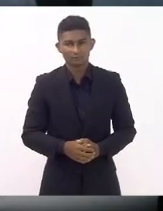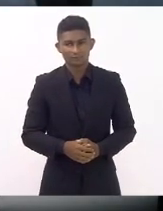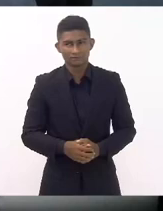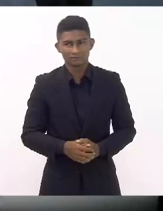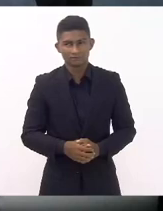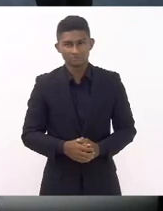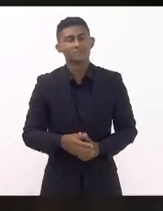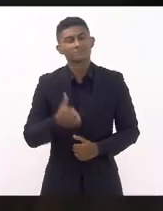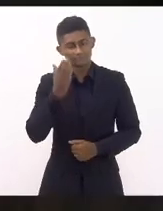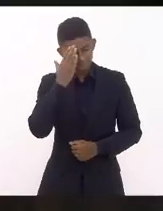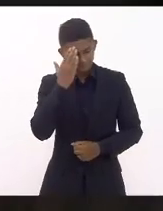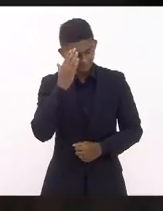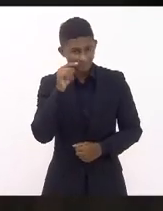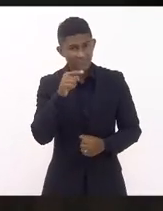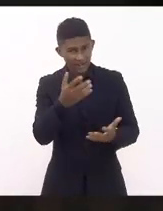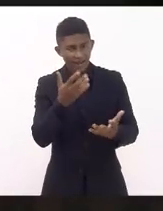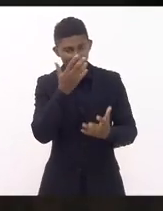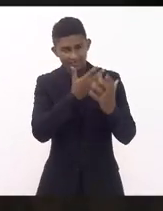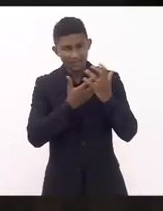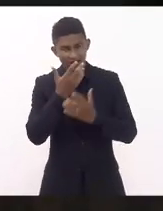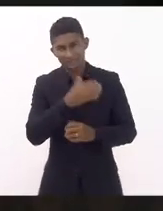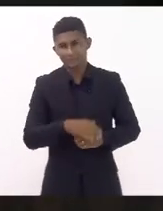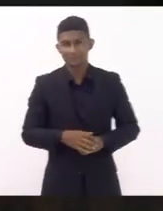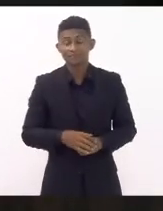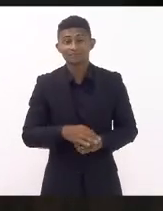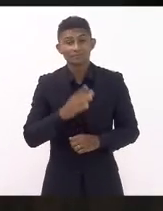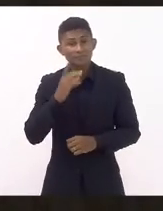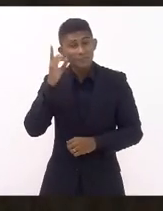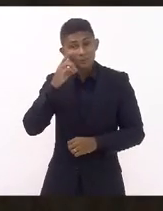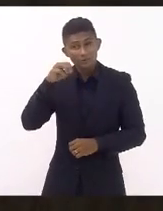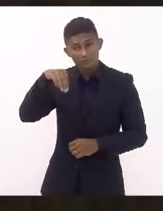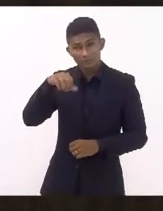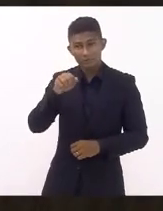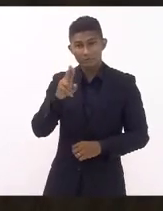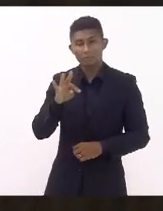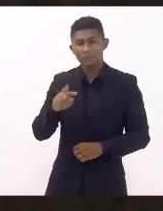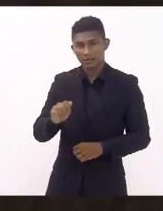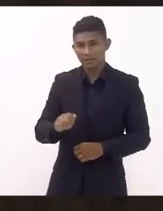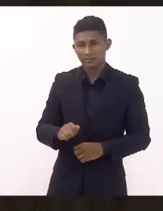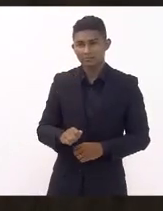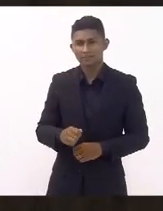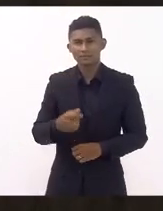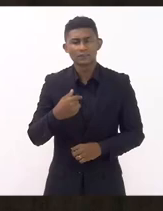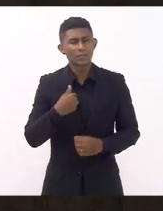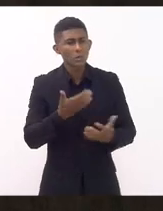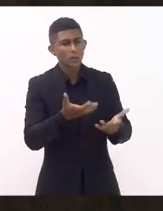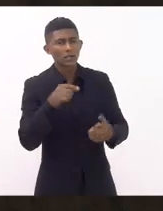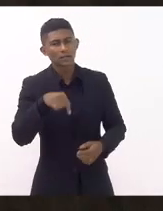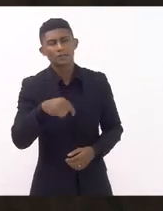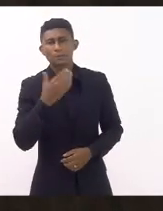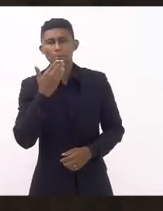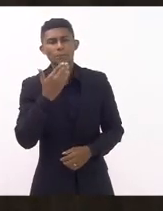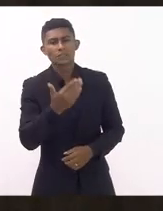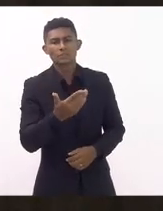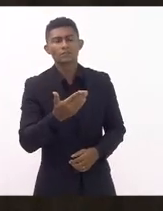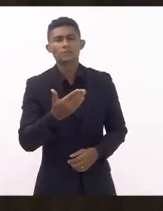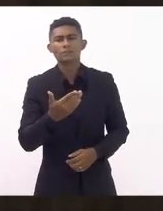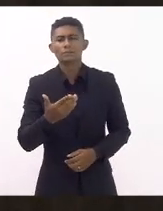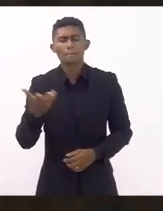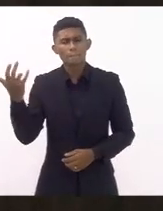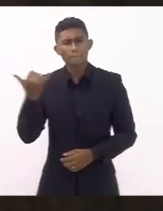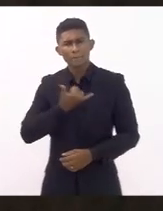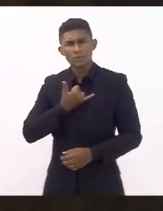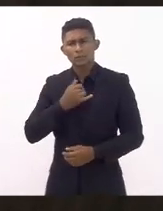Eu sei, ele já quer cantar. Deputada Marta. Presidente, eu queria fazer um pedido aqui. Eu acabei de saber que